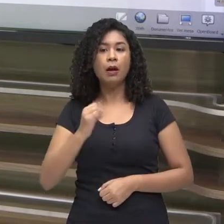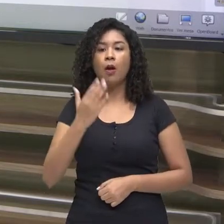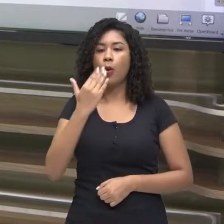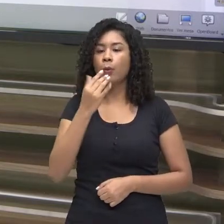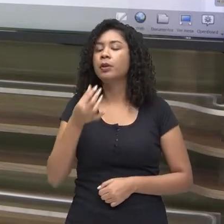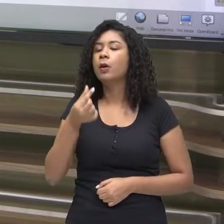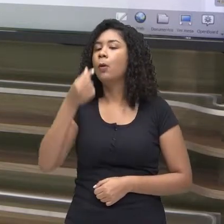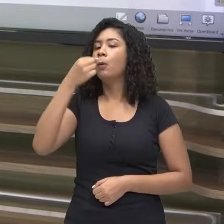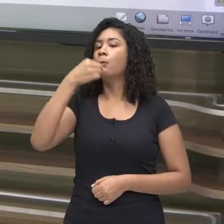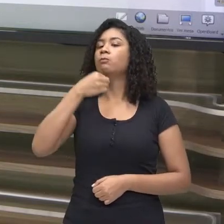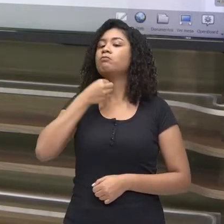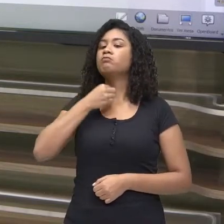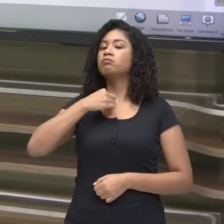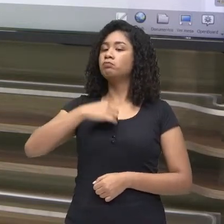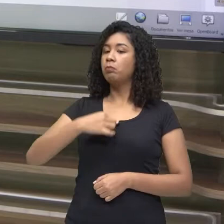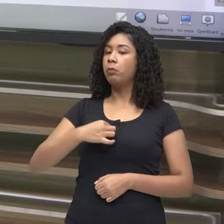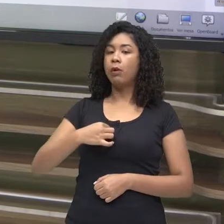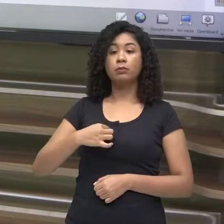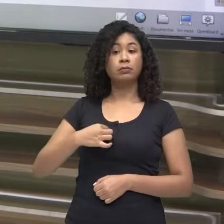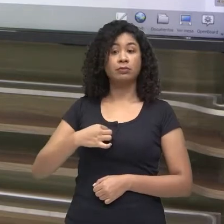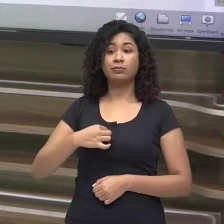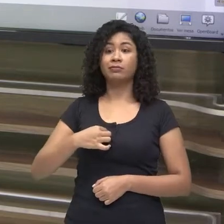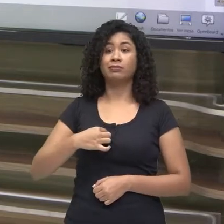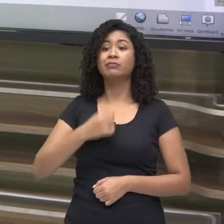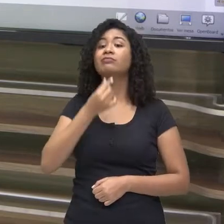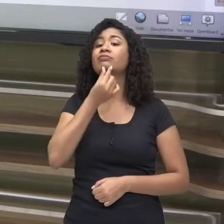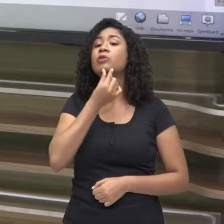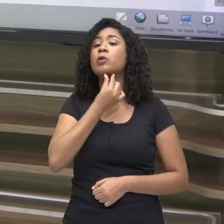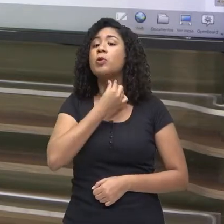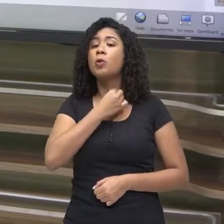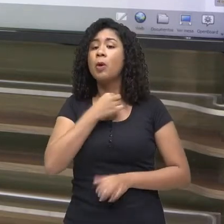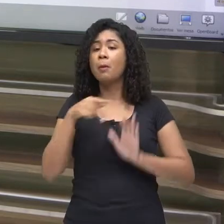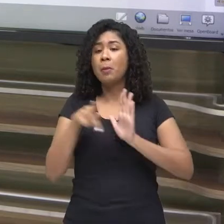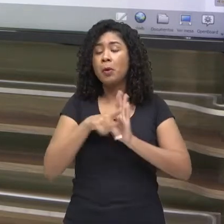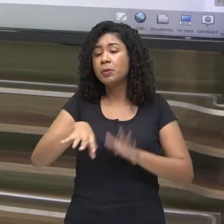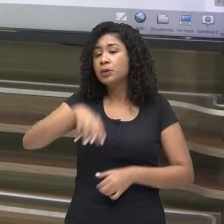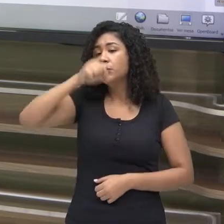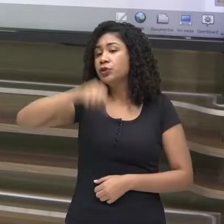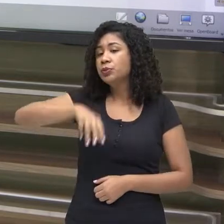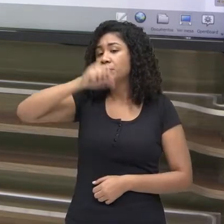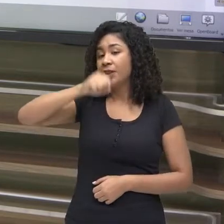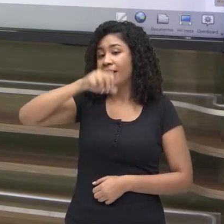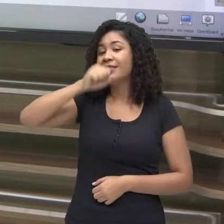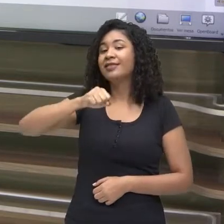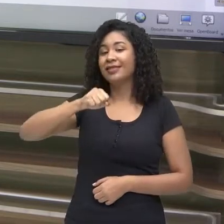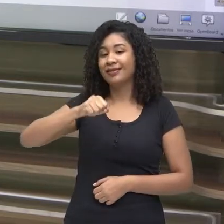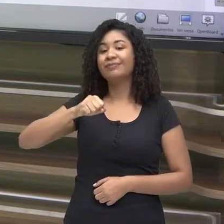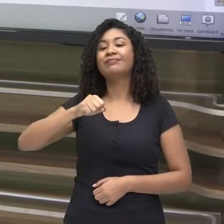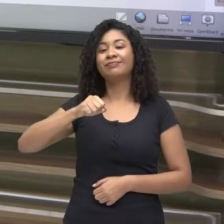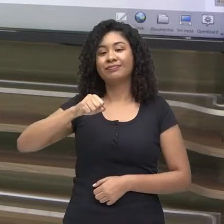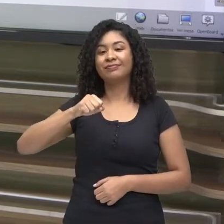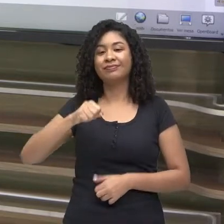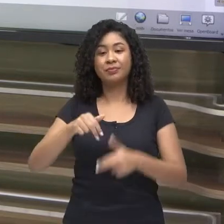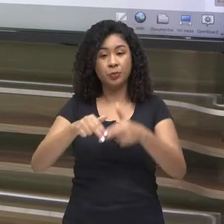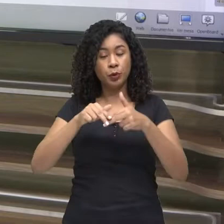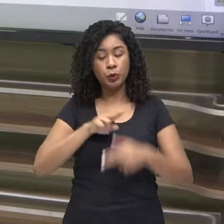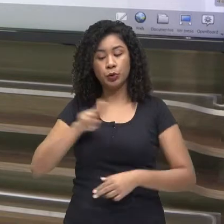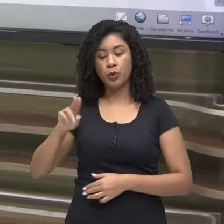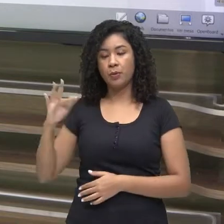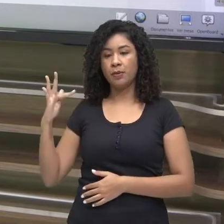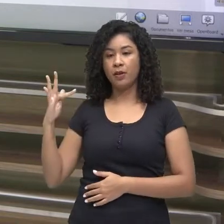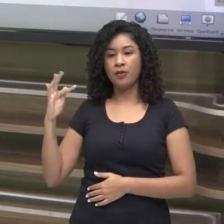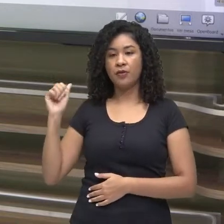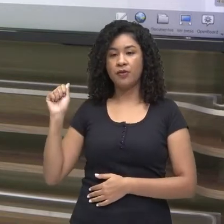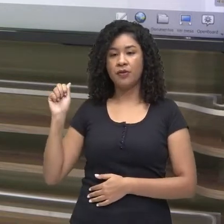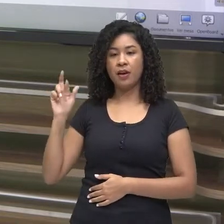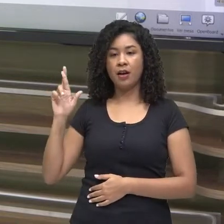sistema digestório, ela foi para o sistema respiratório, porque a faringe é esse órgão em comunicação com